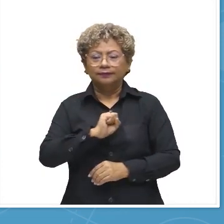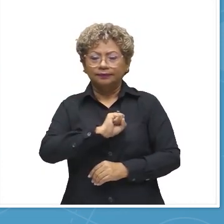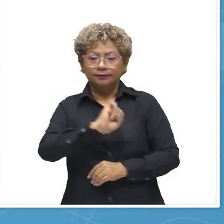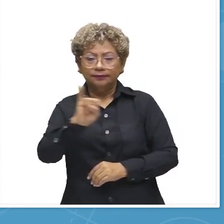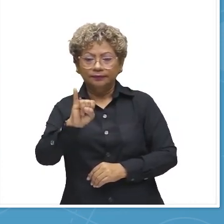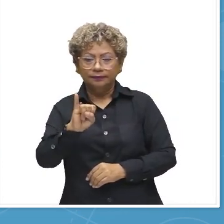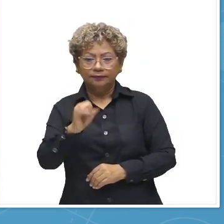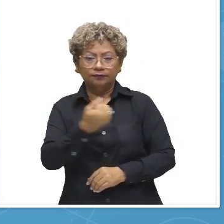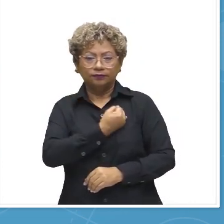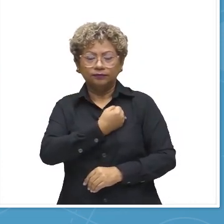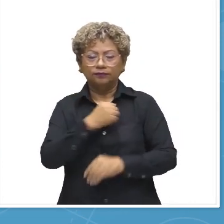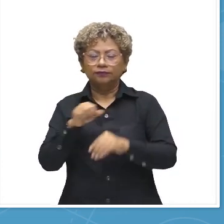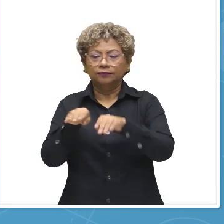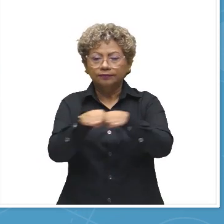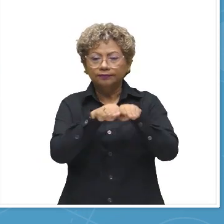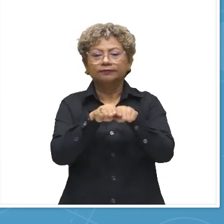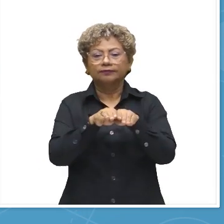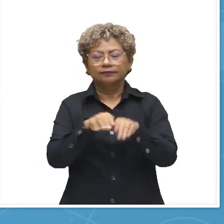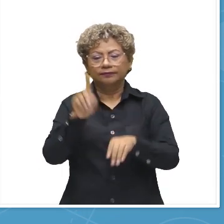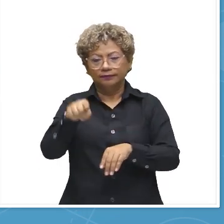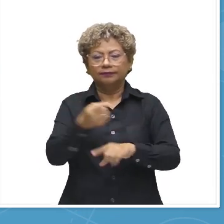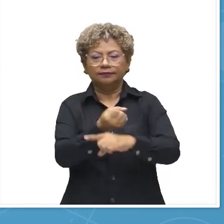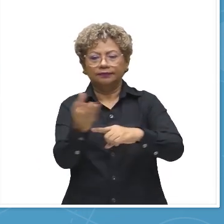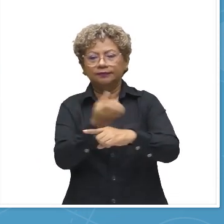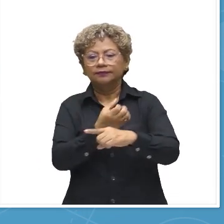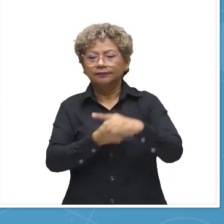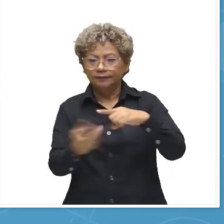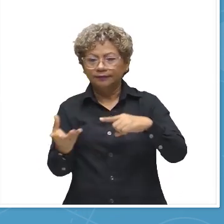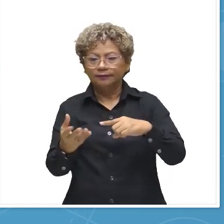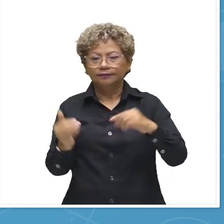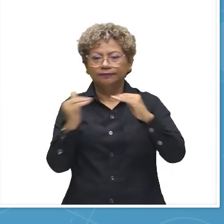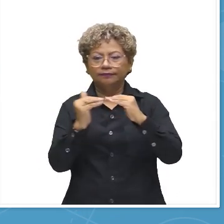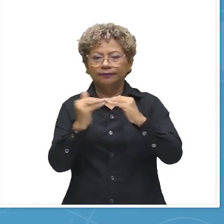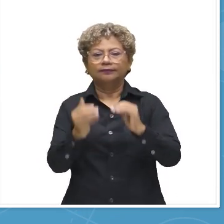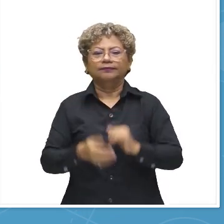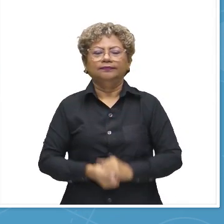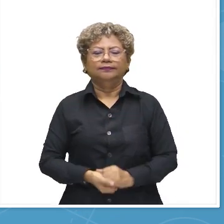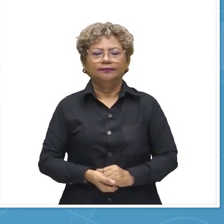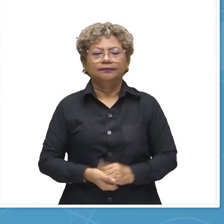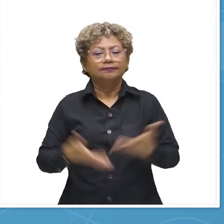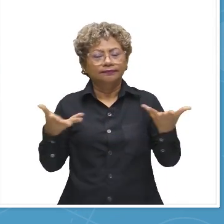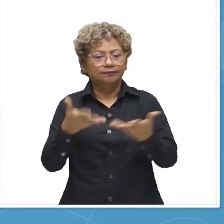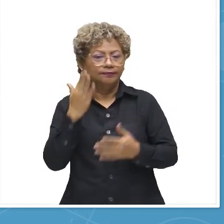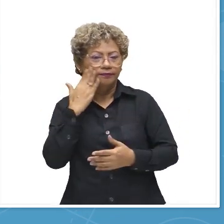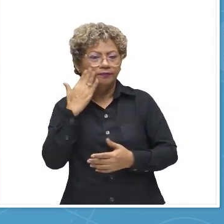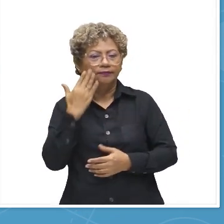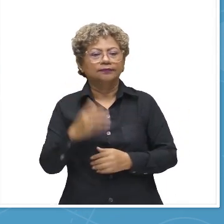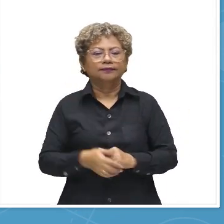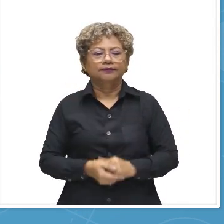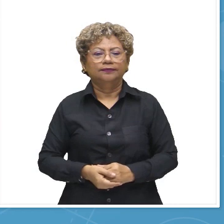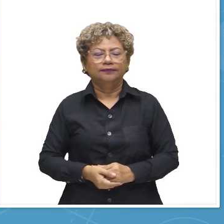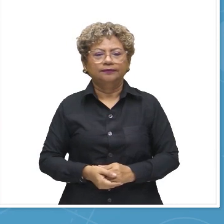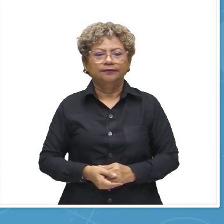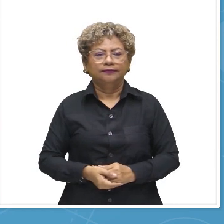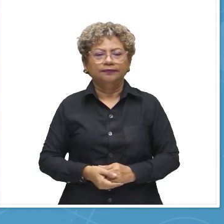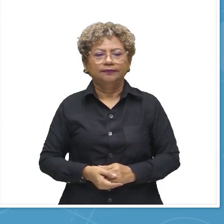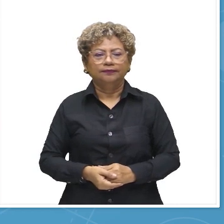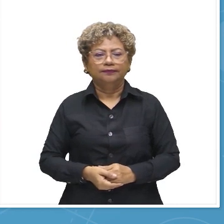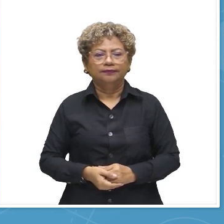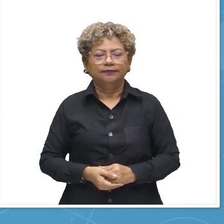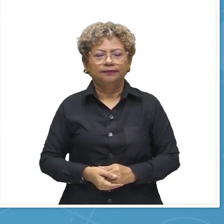beleza, as frações são equivalentes. Tudo bem? Vamos lá, seguindo. Agora nós temos, aqui nós temos